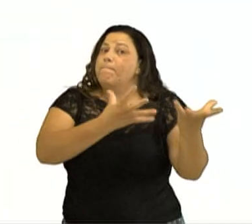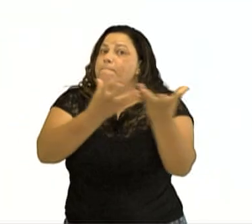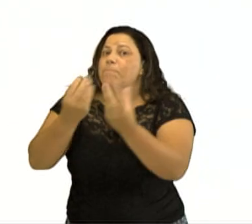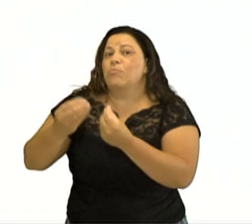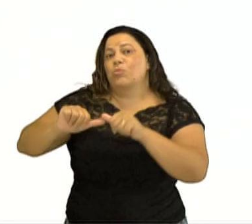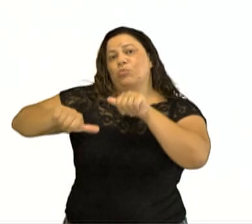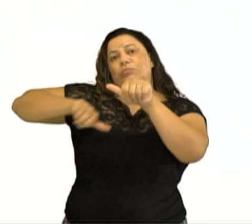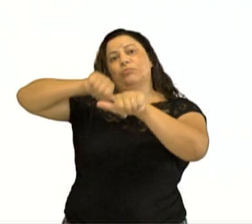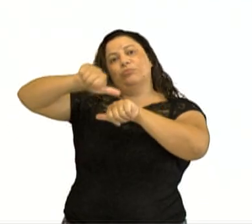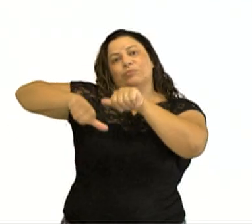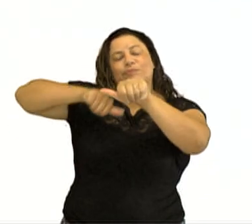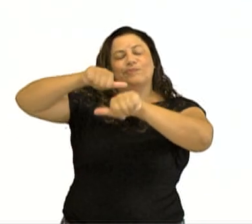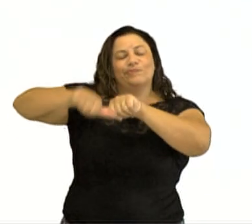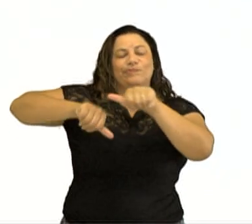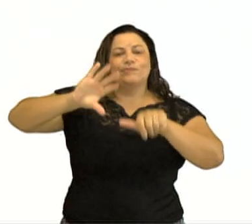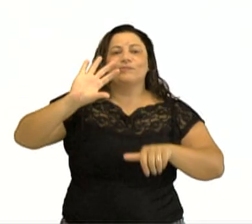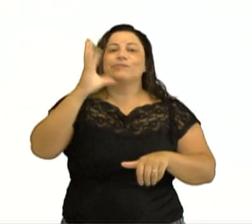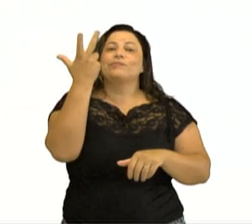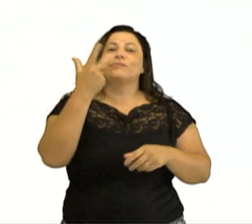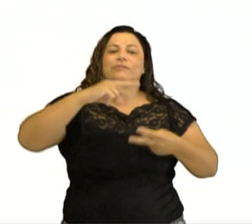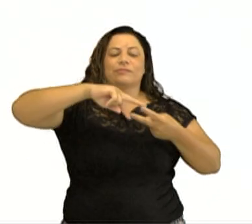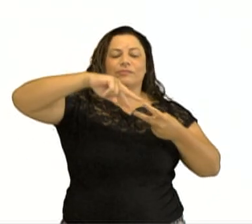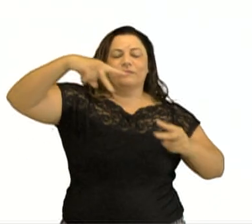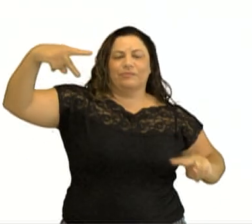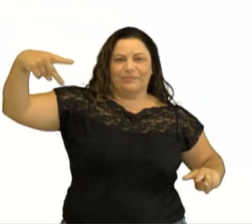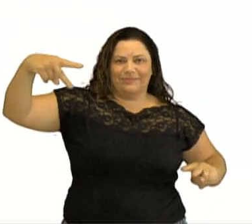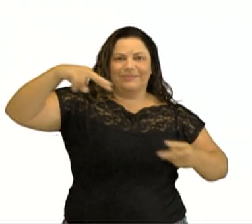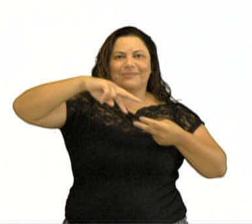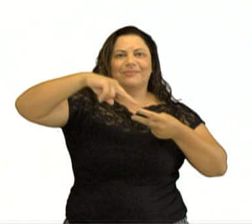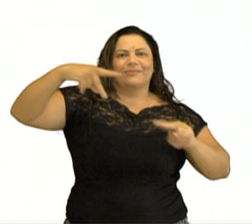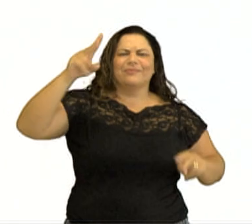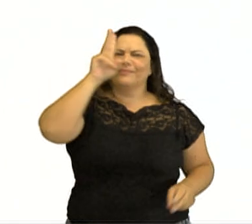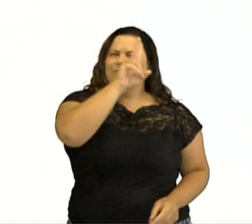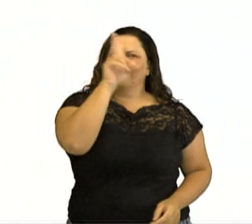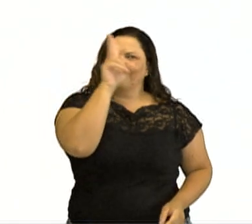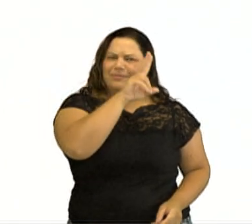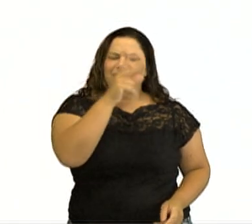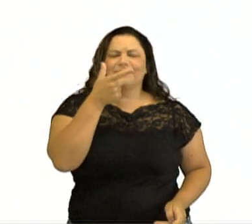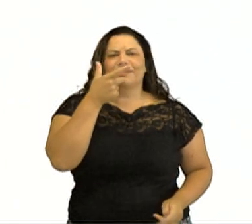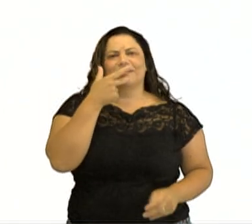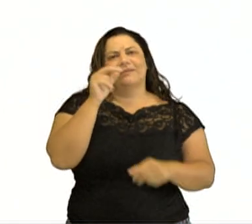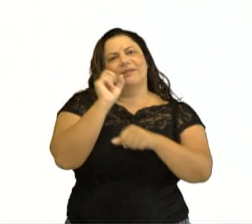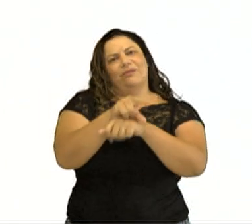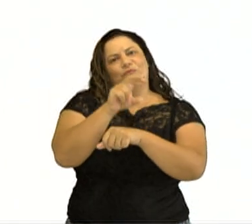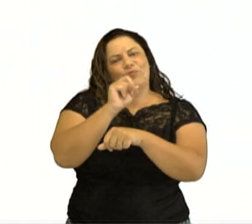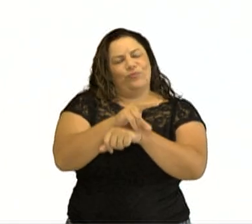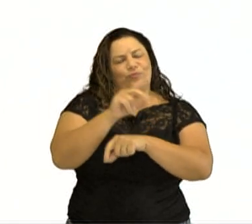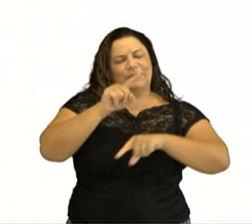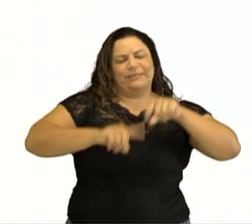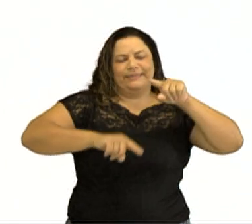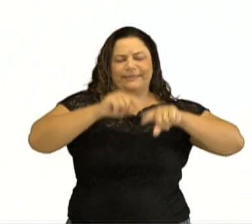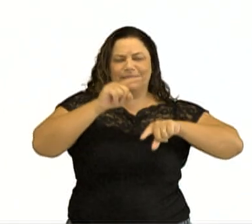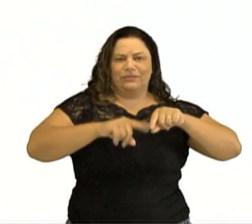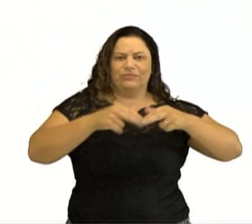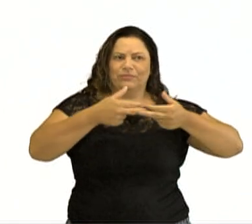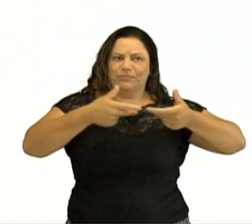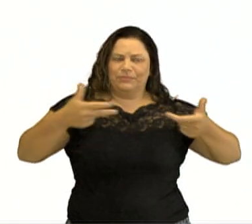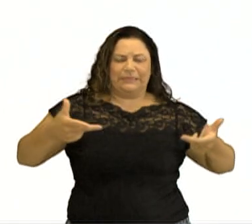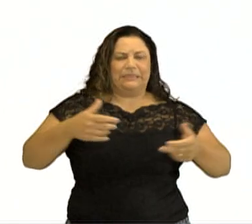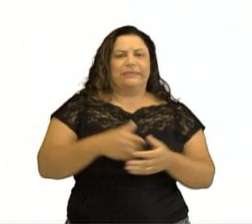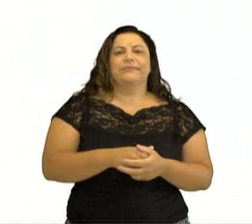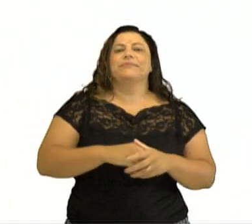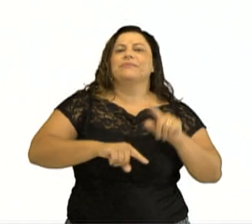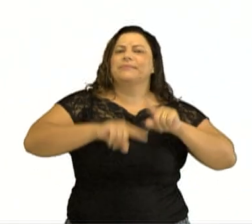essas mutações acontecem no DNA. Porque lembra que eu falei para você que vírus não tem material, ele não tem corpo, ele tem